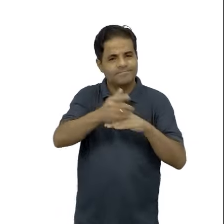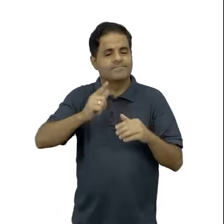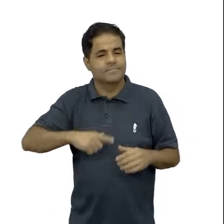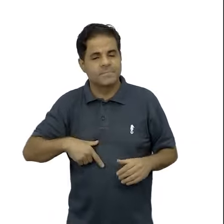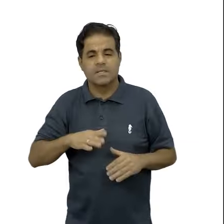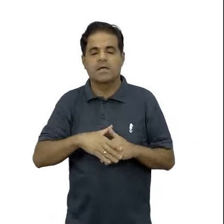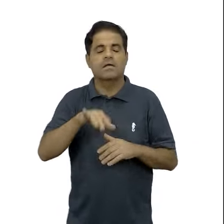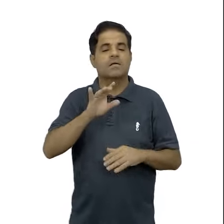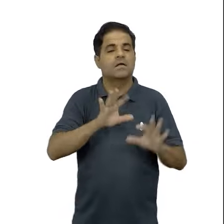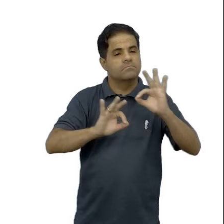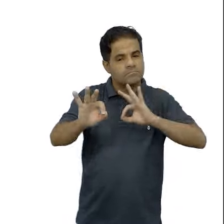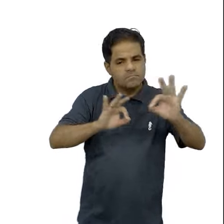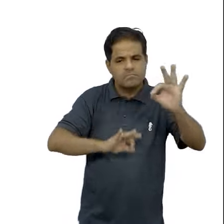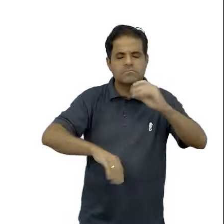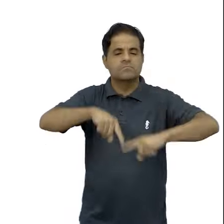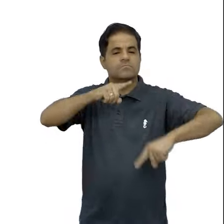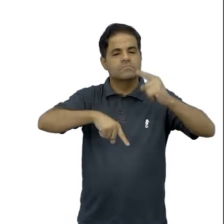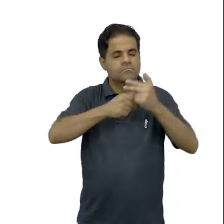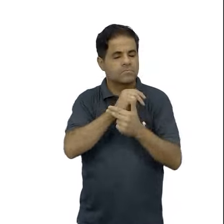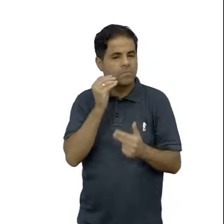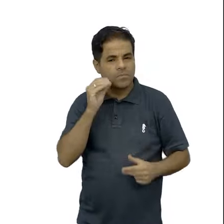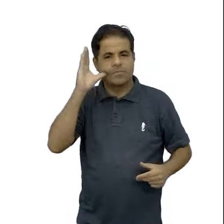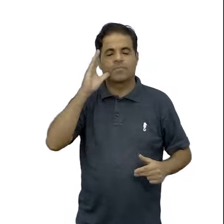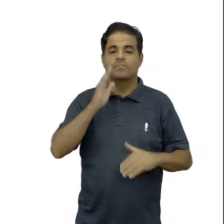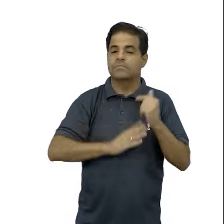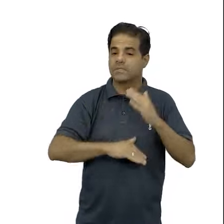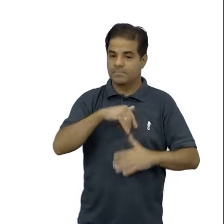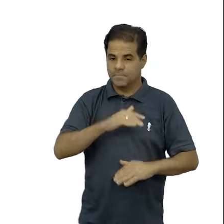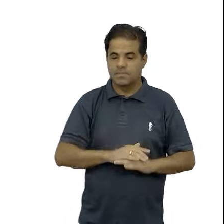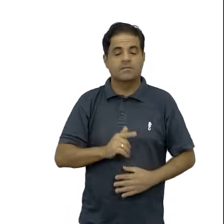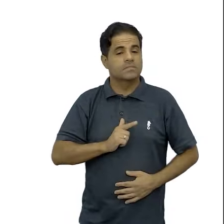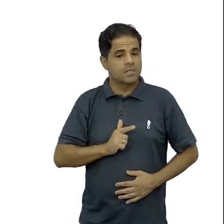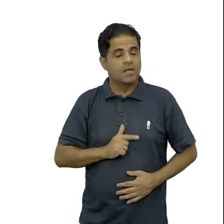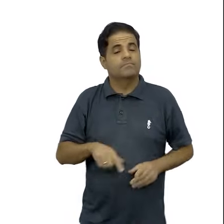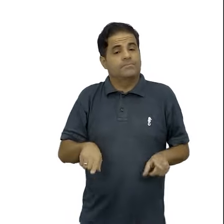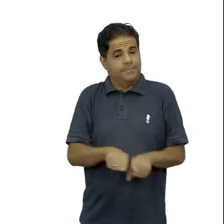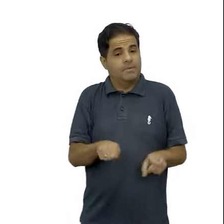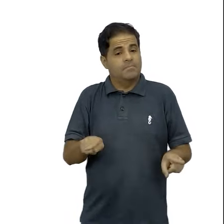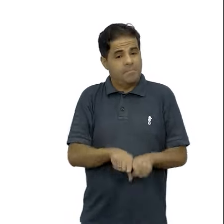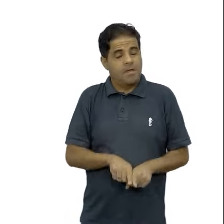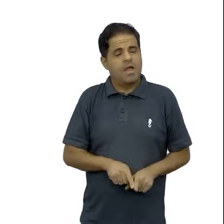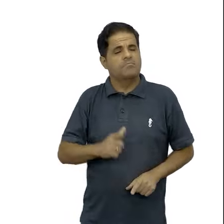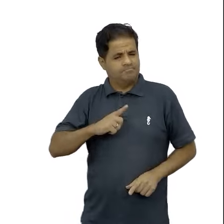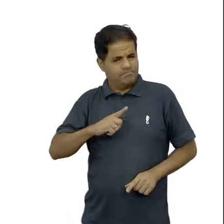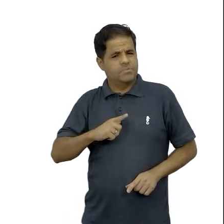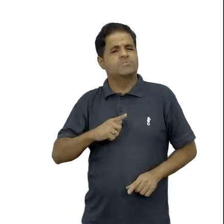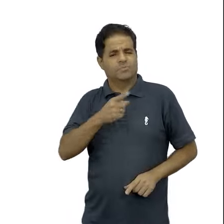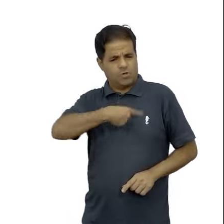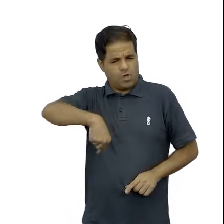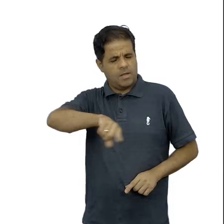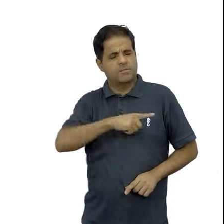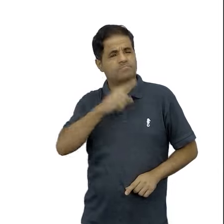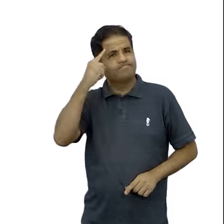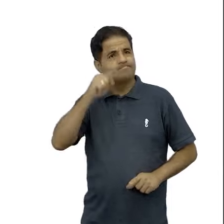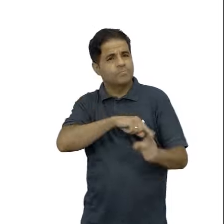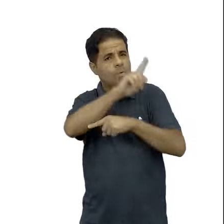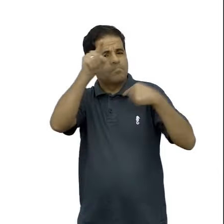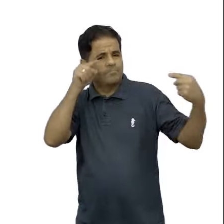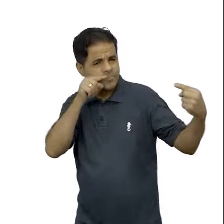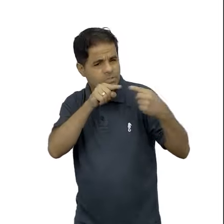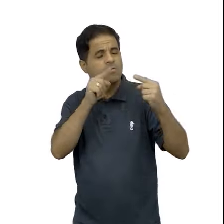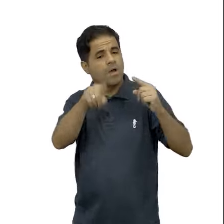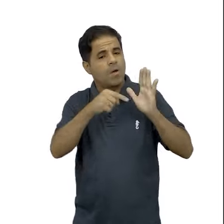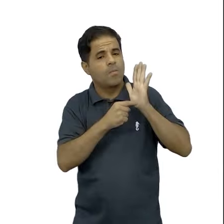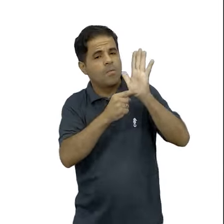na articulação entre os objetos de conhecimento e as habilidades. Além disso, tínhamos o objetivo de mostrar